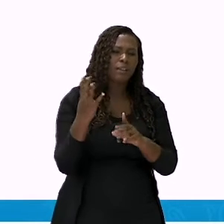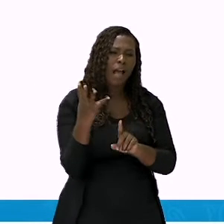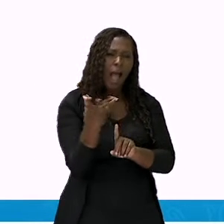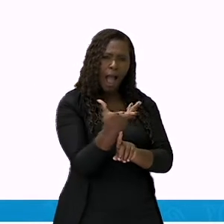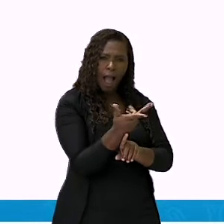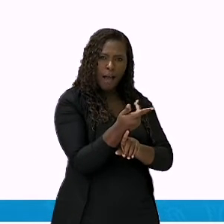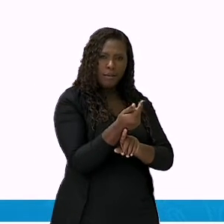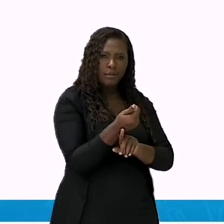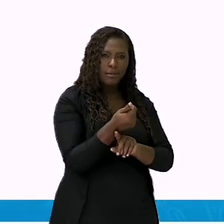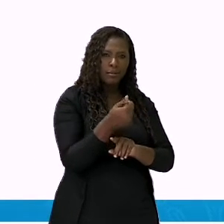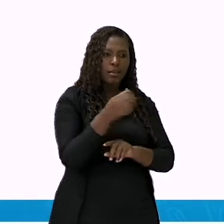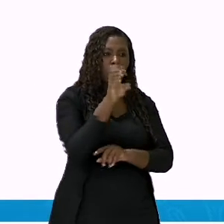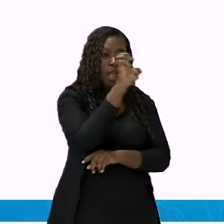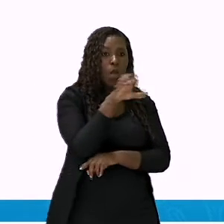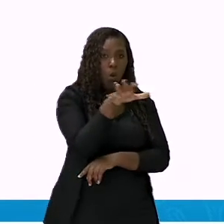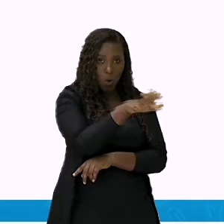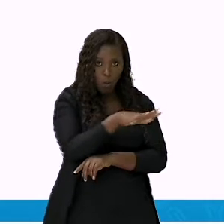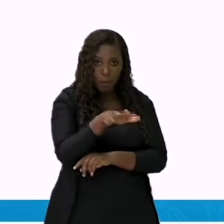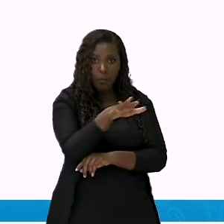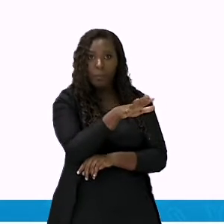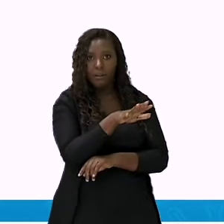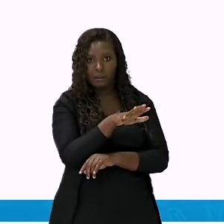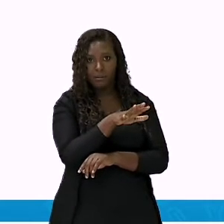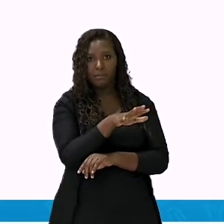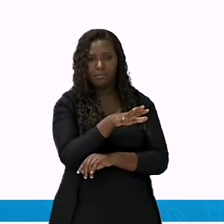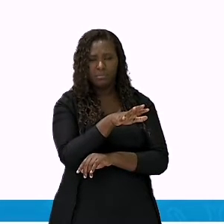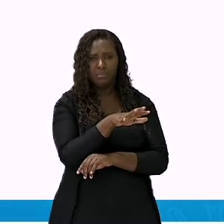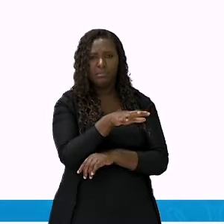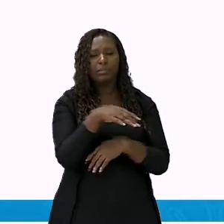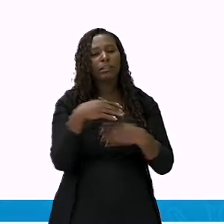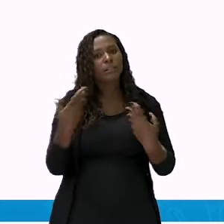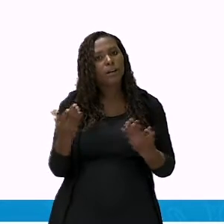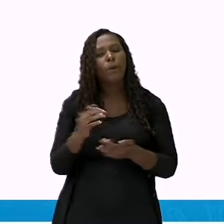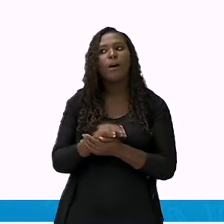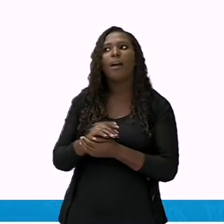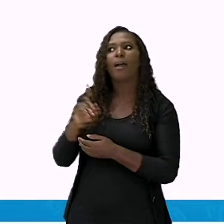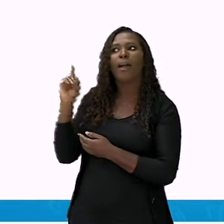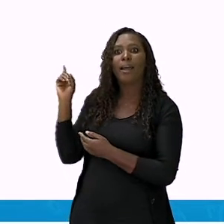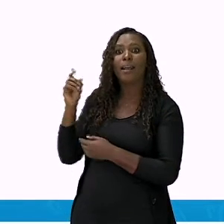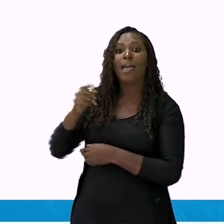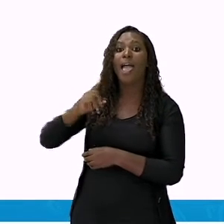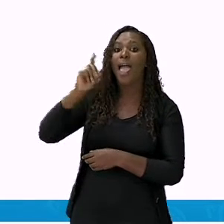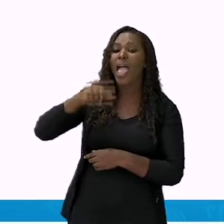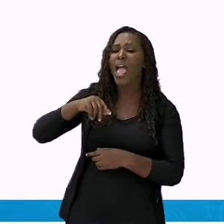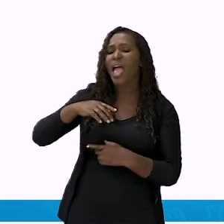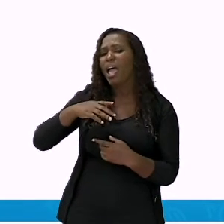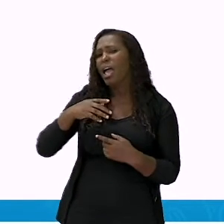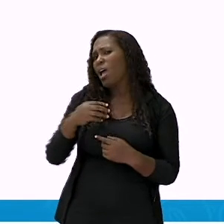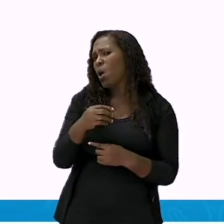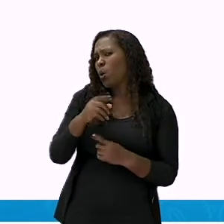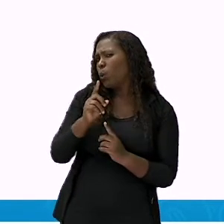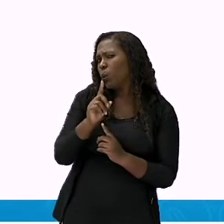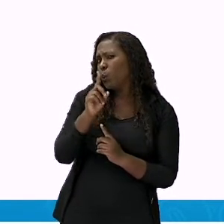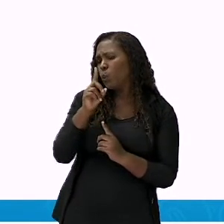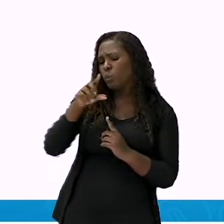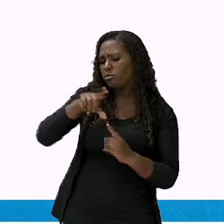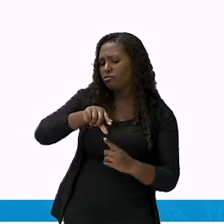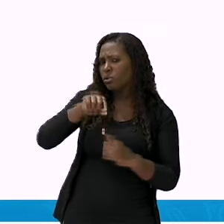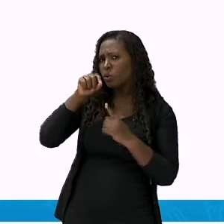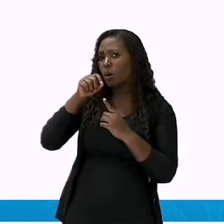veio revolucionar, podemos dizer que ele é um dos primeiros a usar a técnica